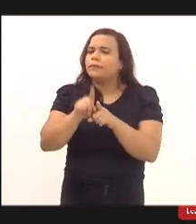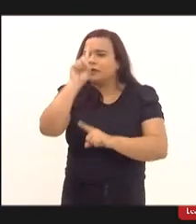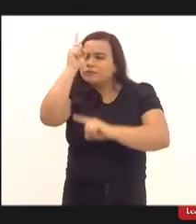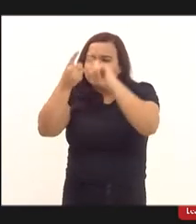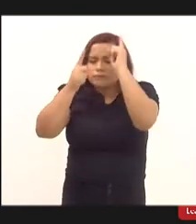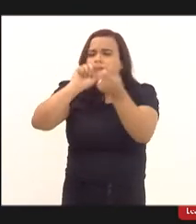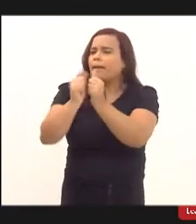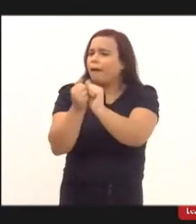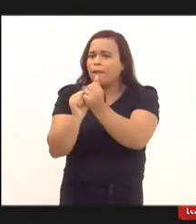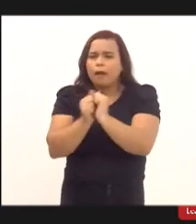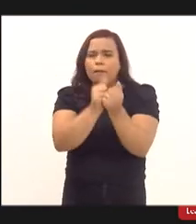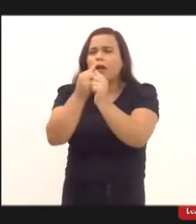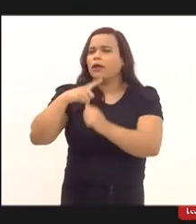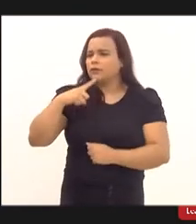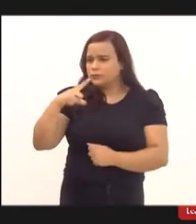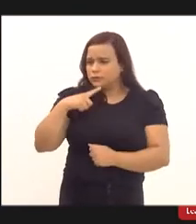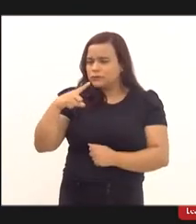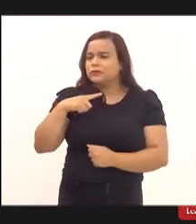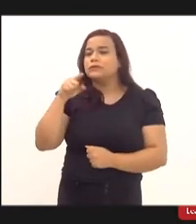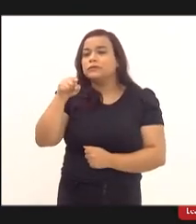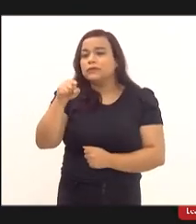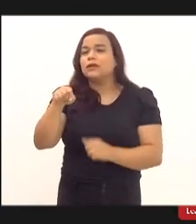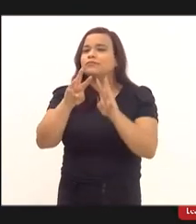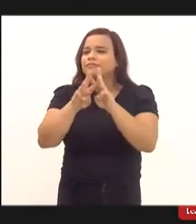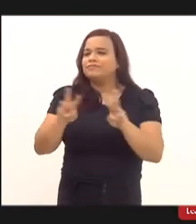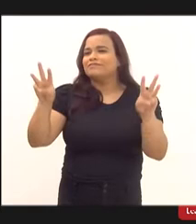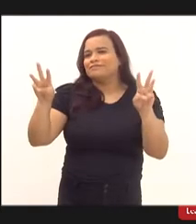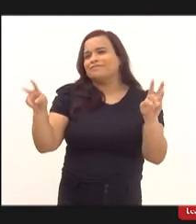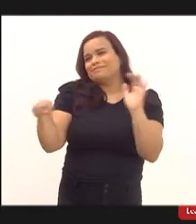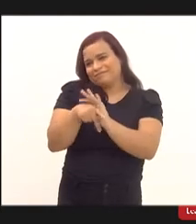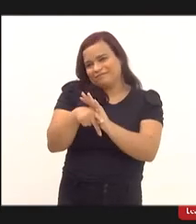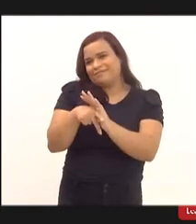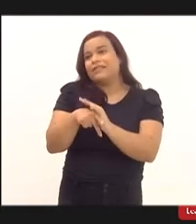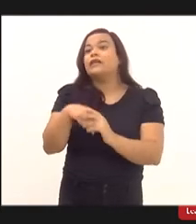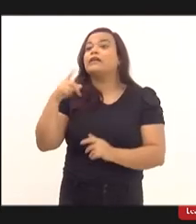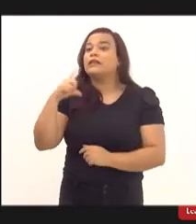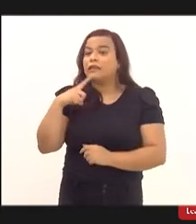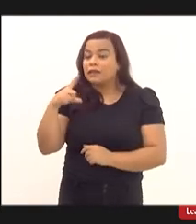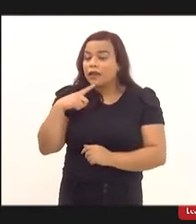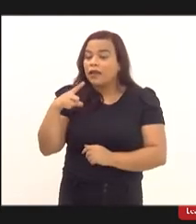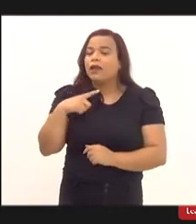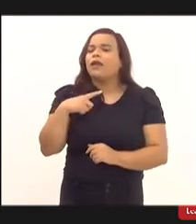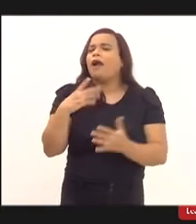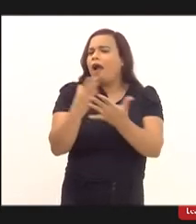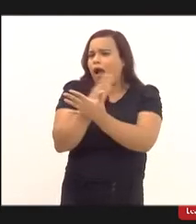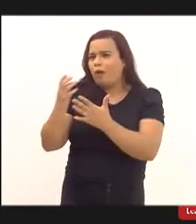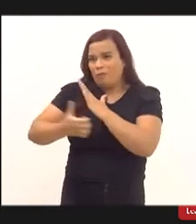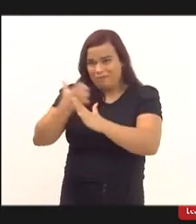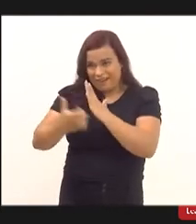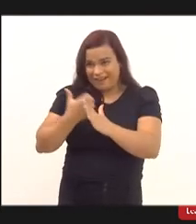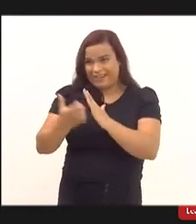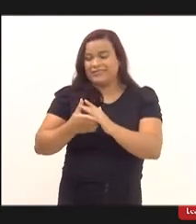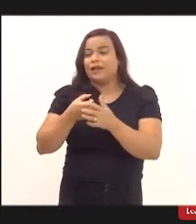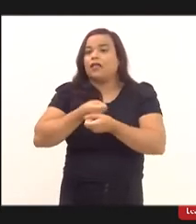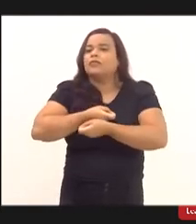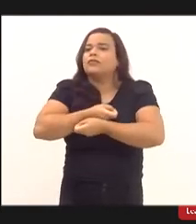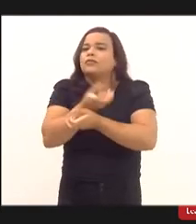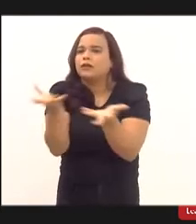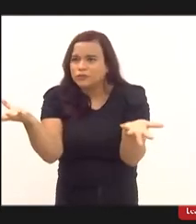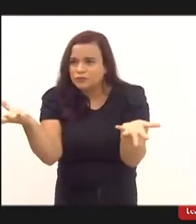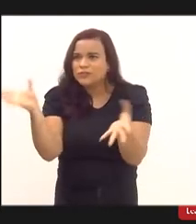reinventa na web com as emissoras que transmitem sua programação do dial